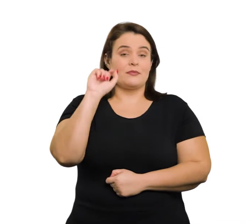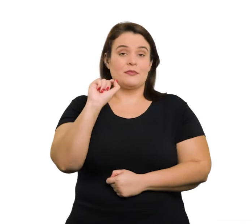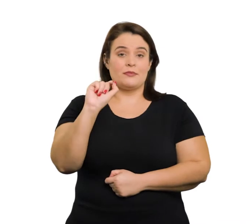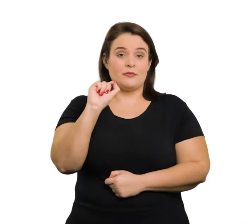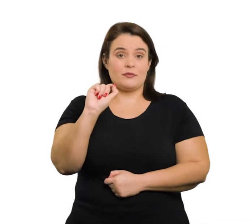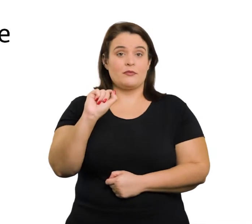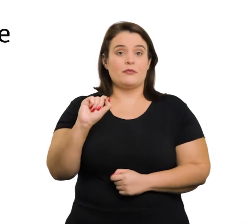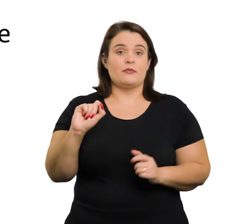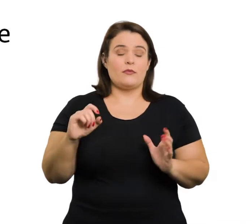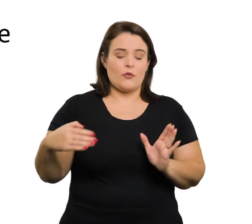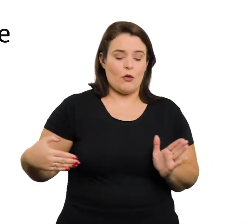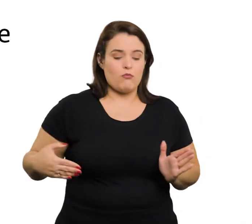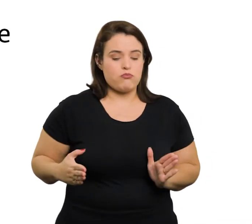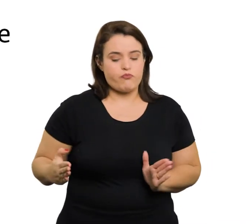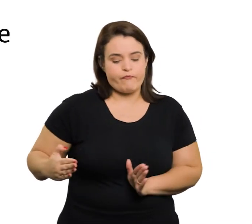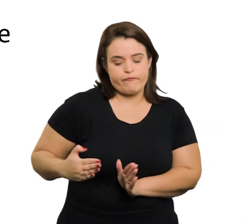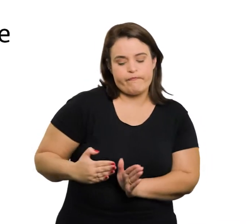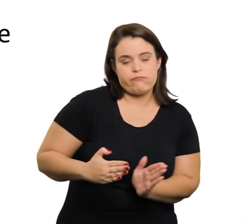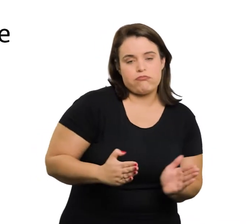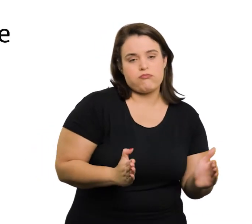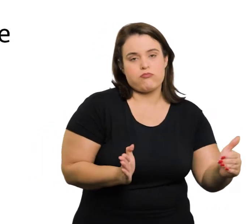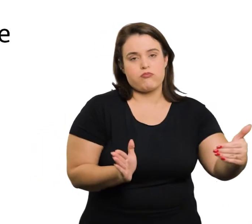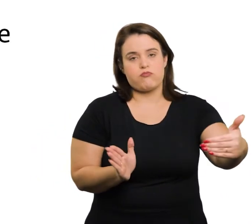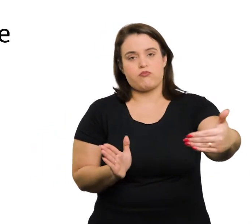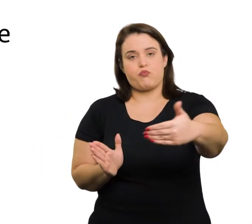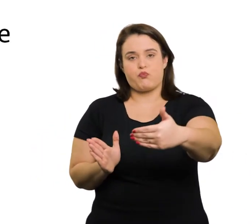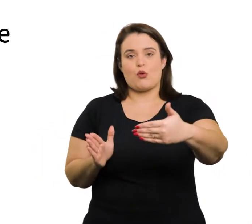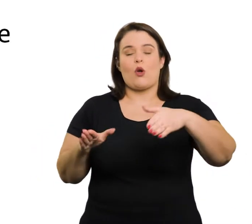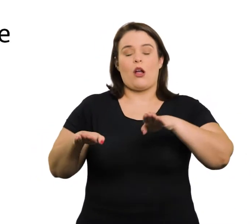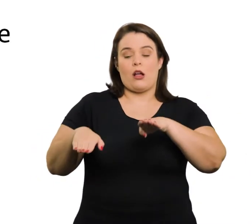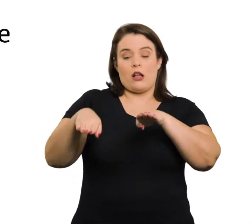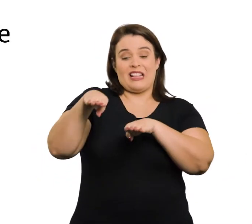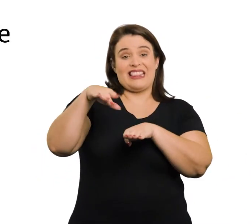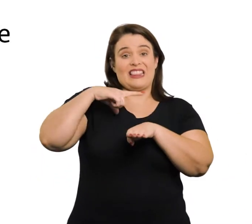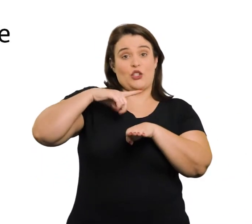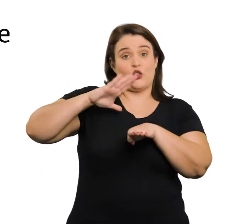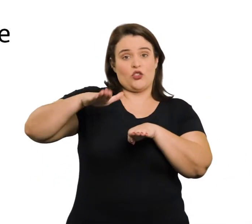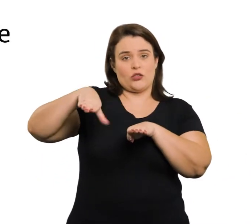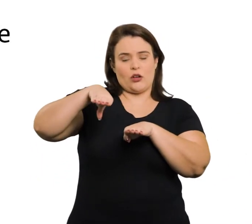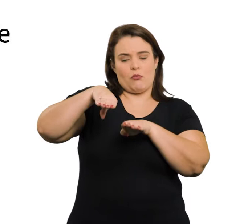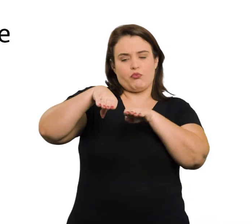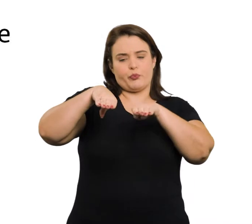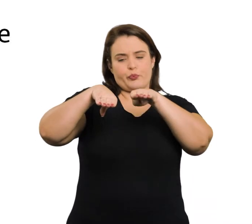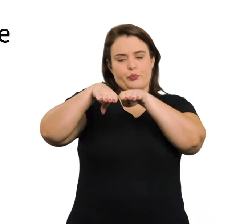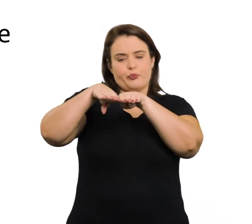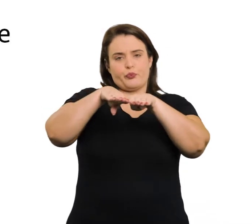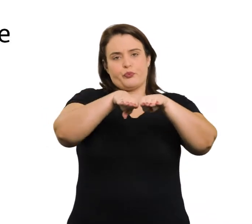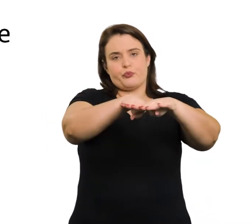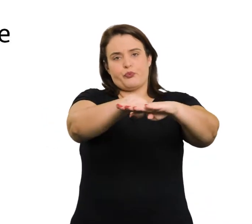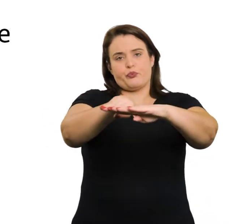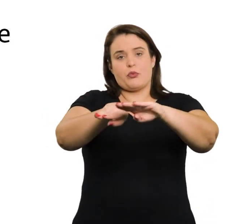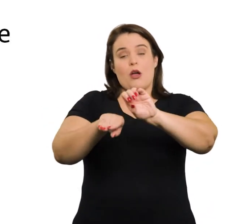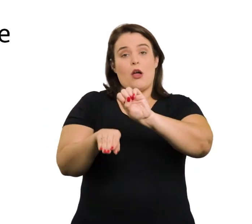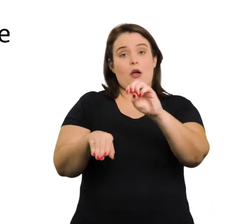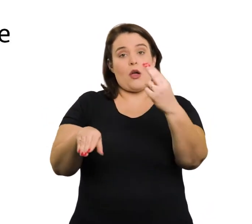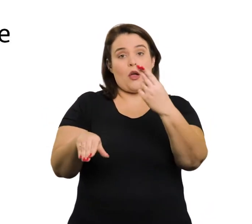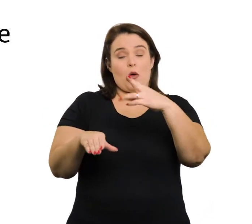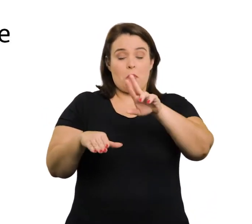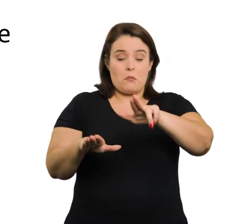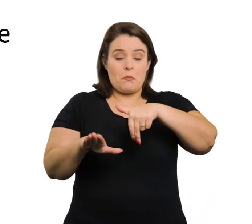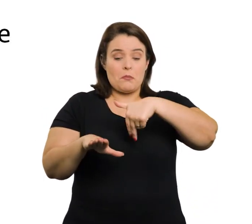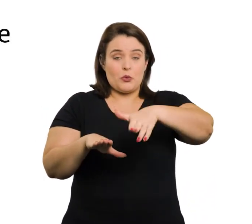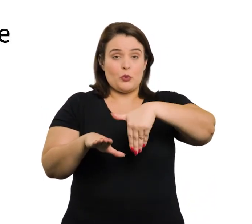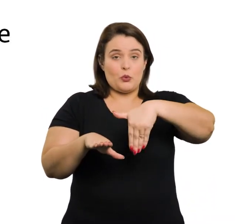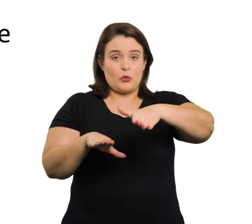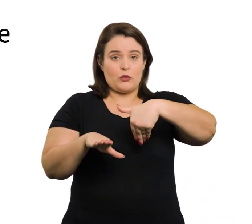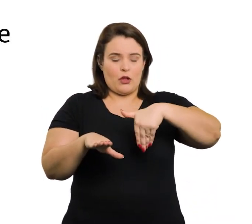nas esquinas, preferencialmente por meio de alargamento físico e no mesmo nível da calçada existente, ou